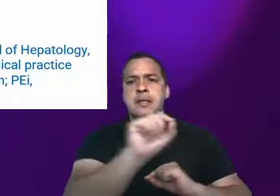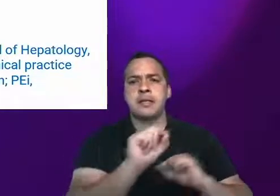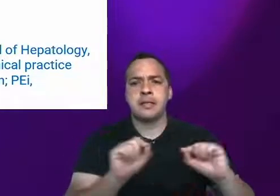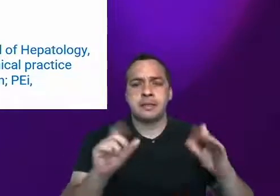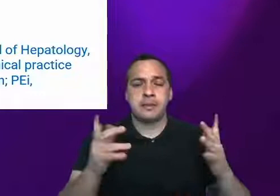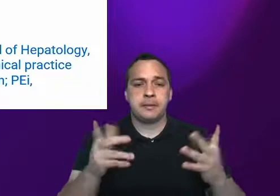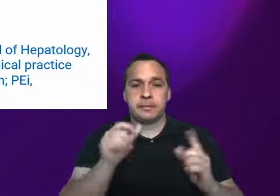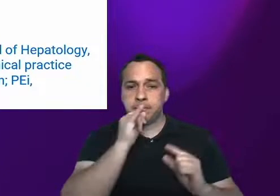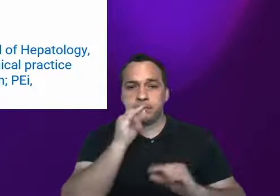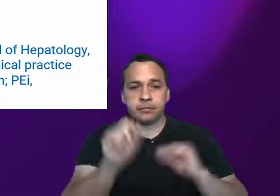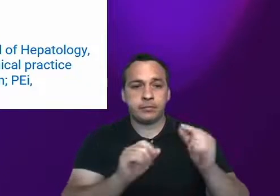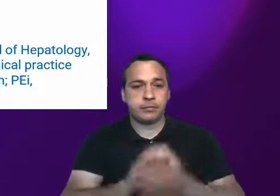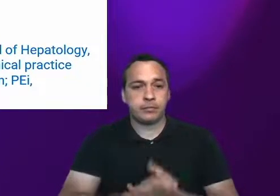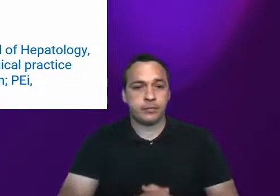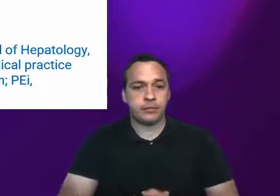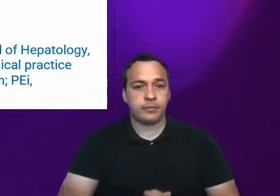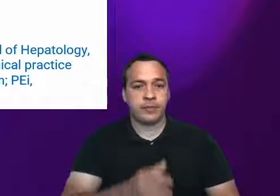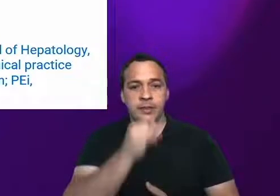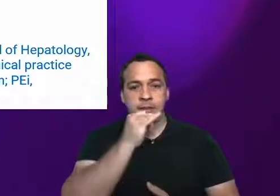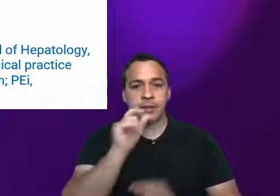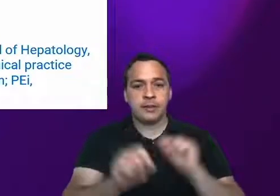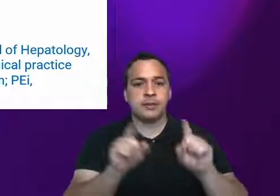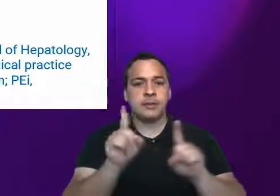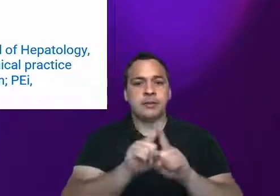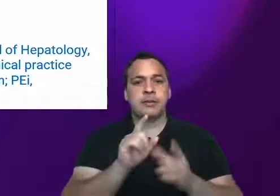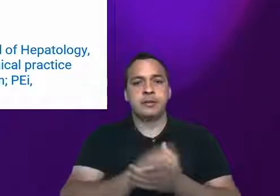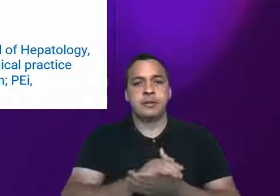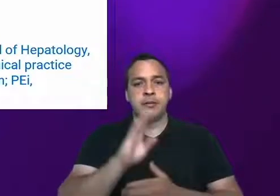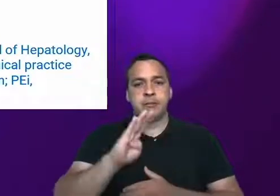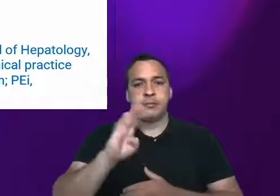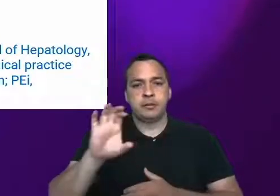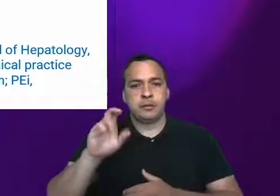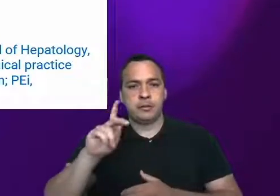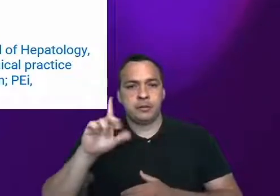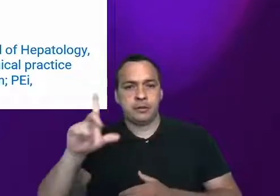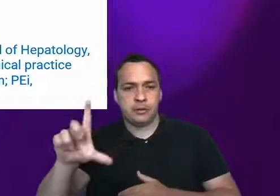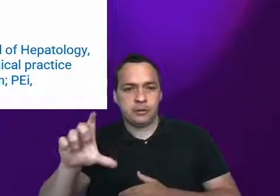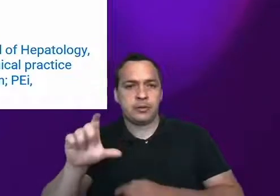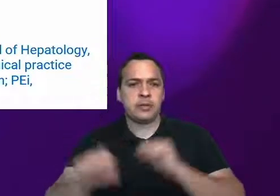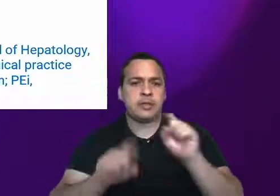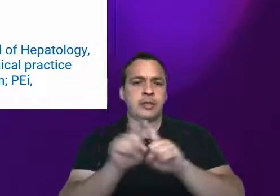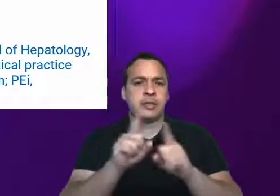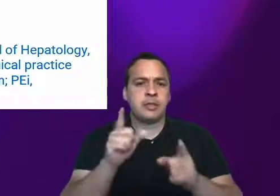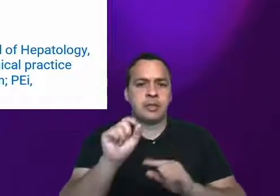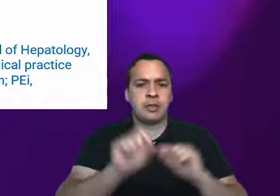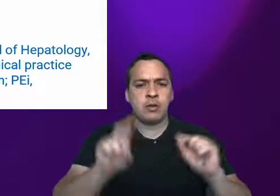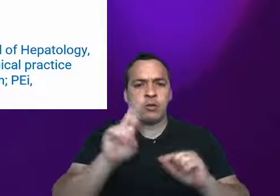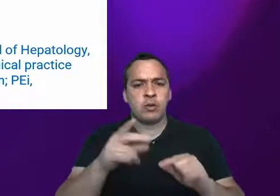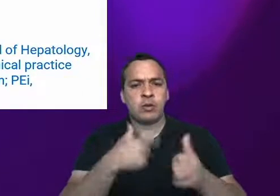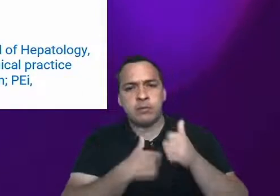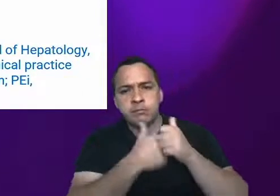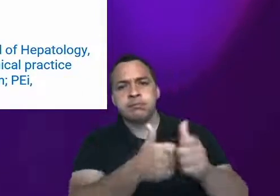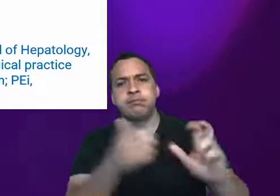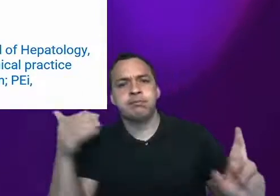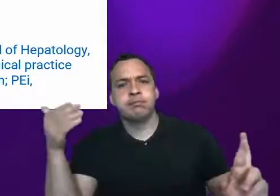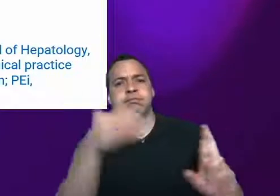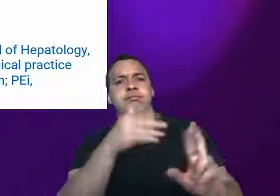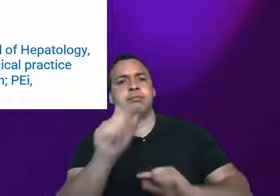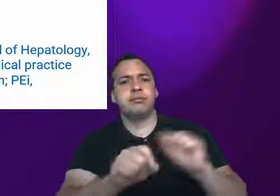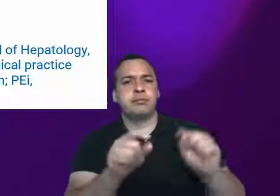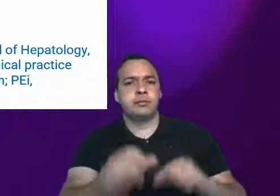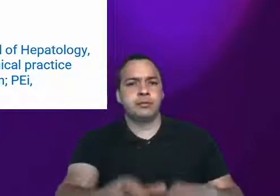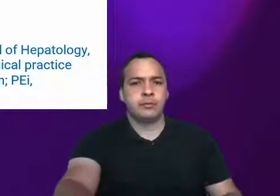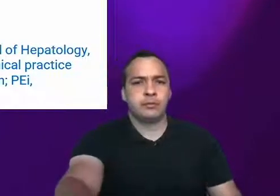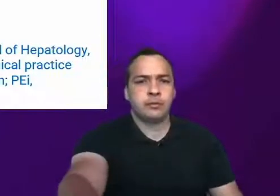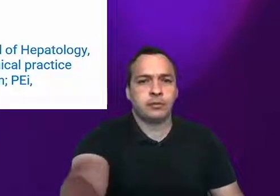o BCLC é uma opção que nós temos utilizado para ser uma referência em quando